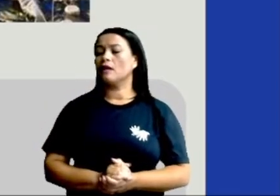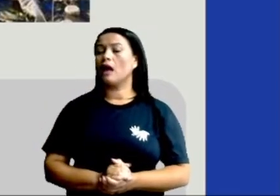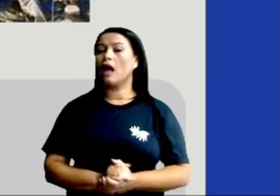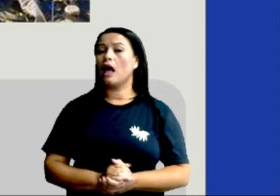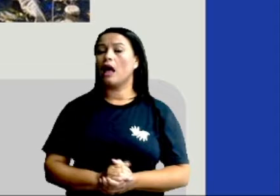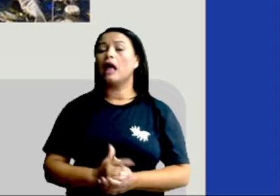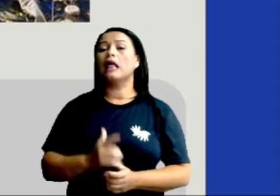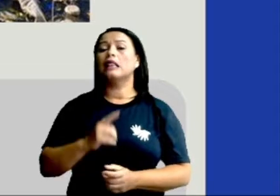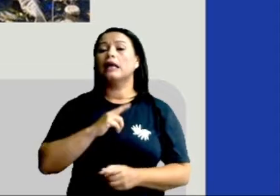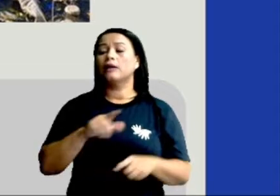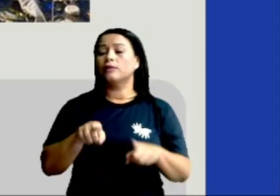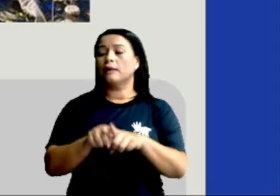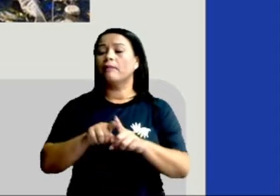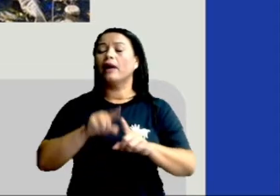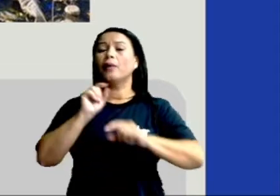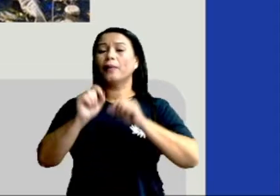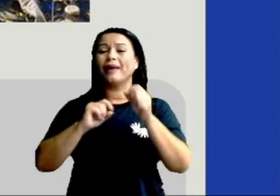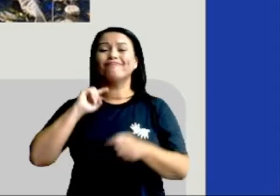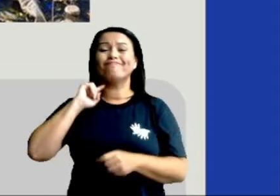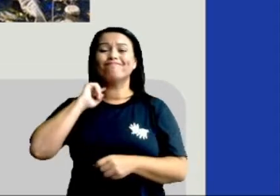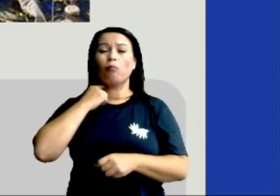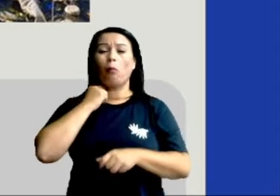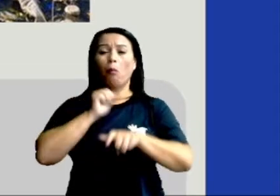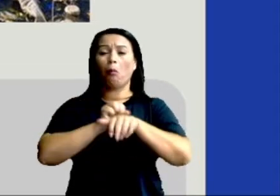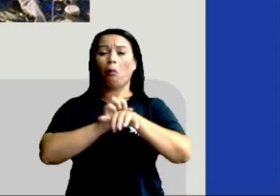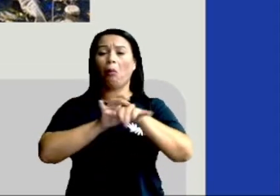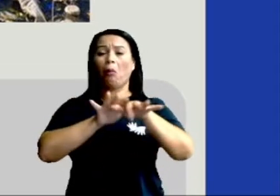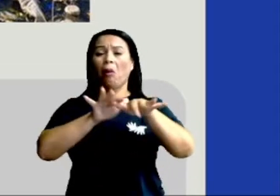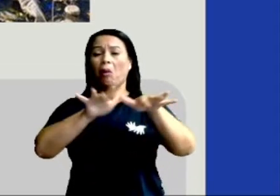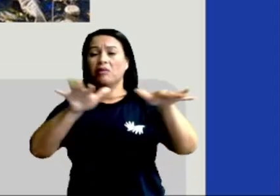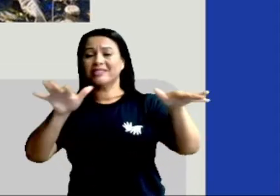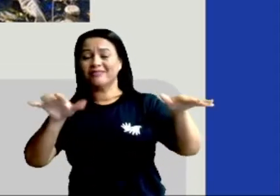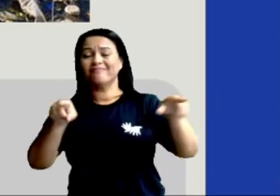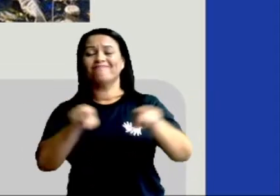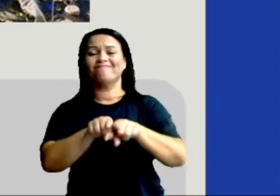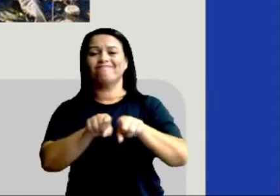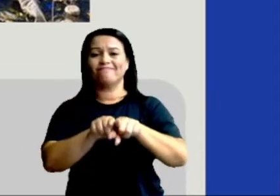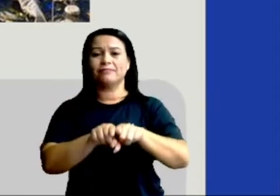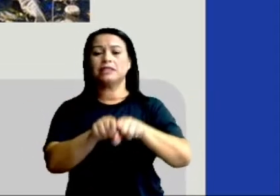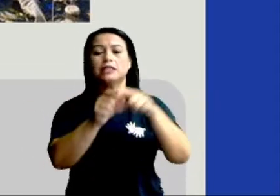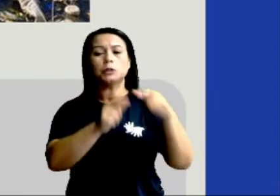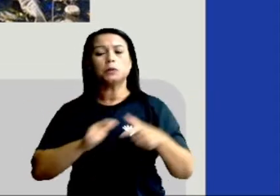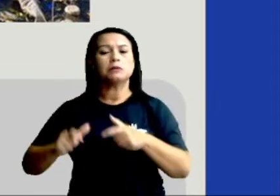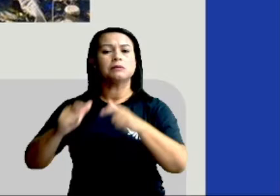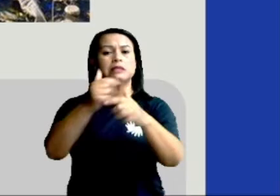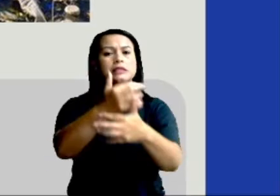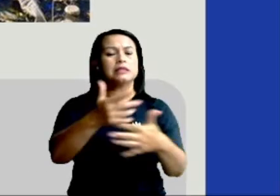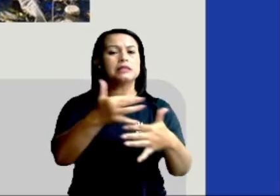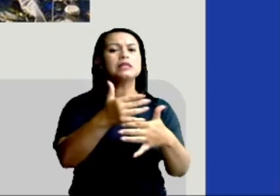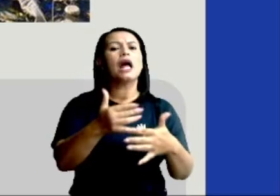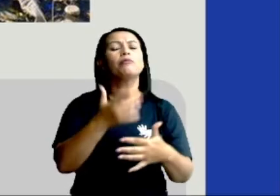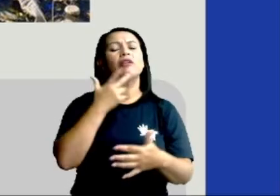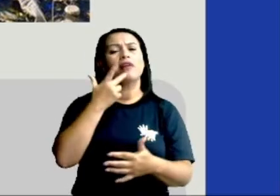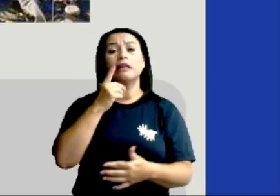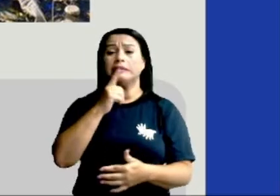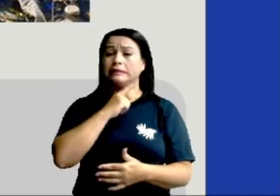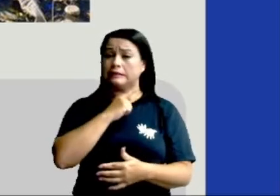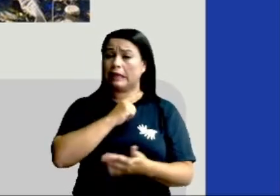A poluição dos ambientes urbanos. Porque, como a gente aqui falou que tem